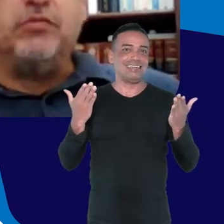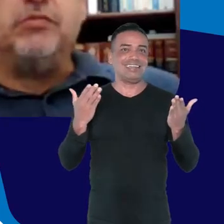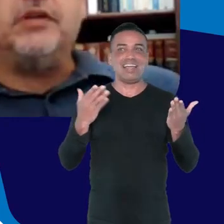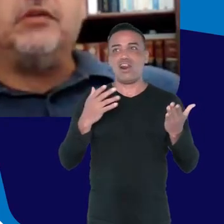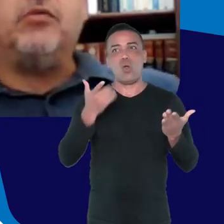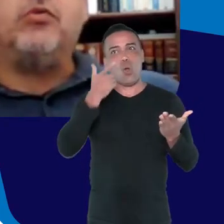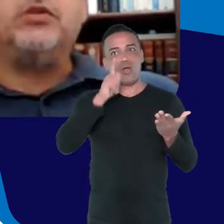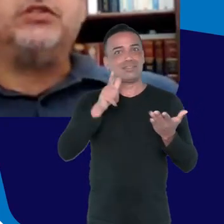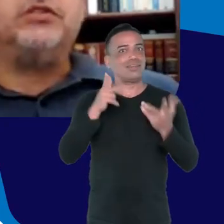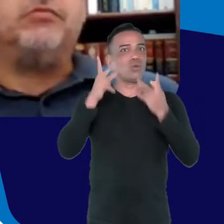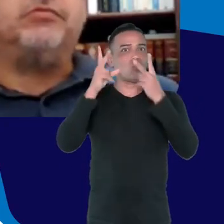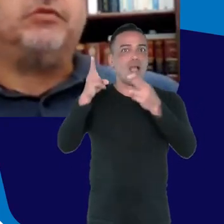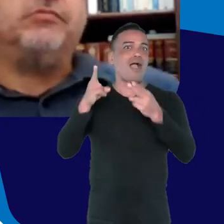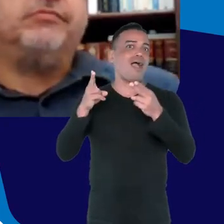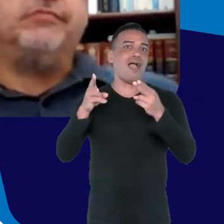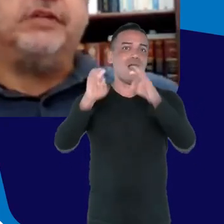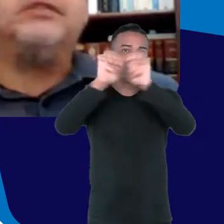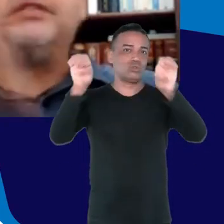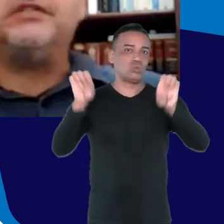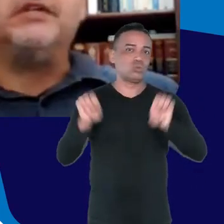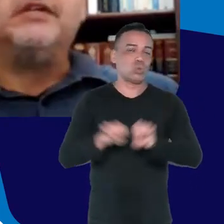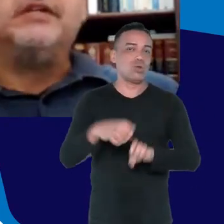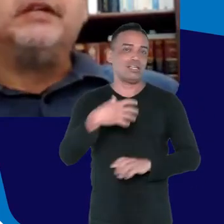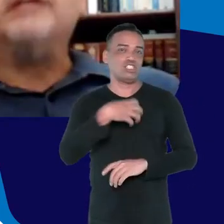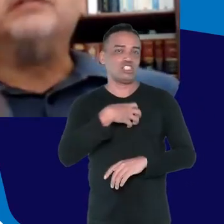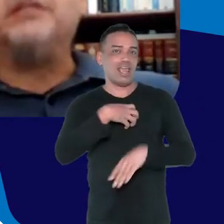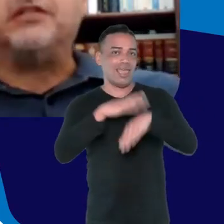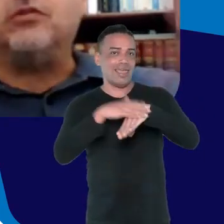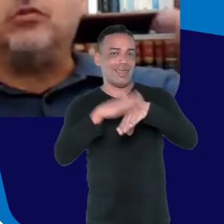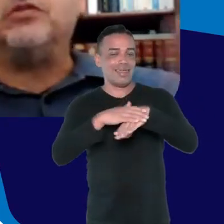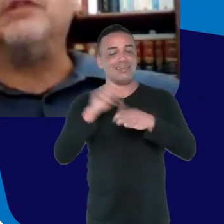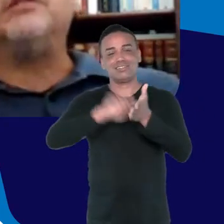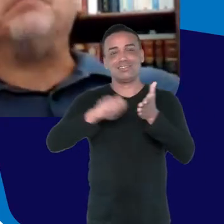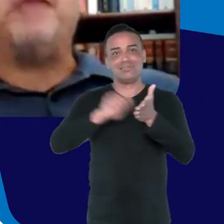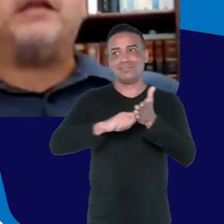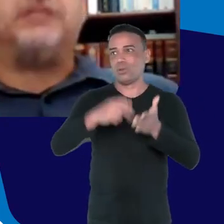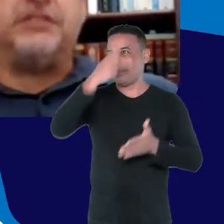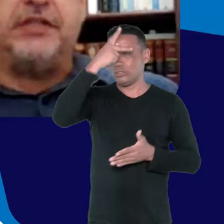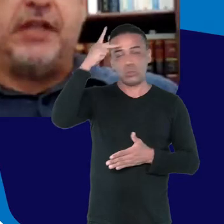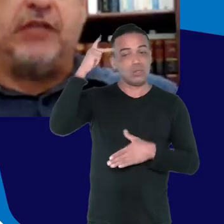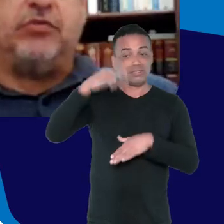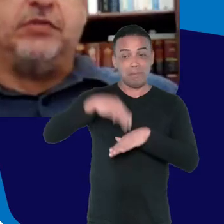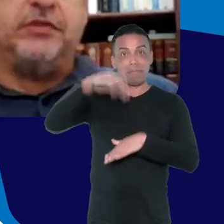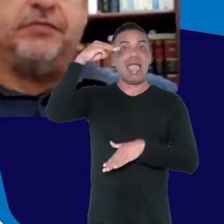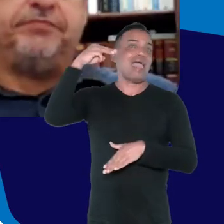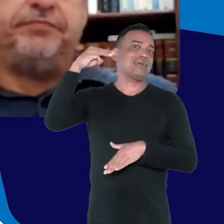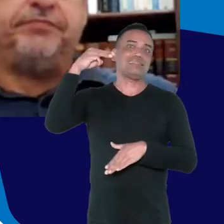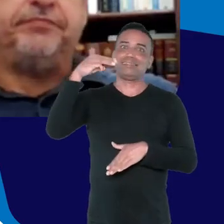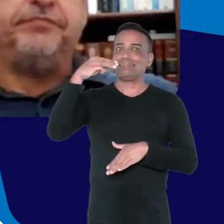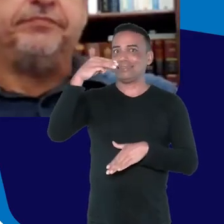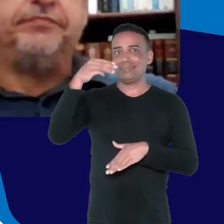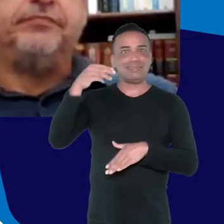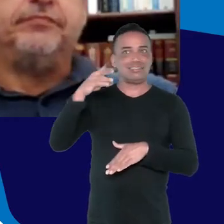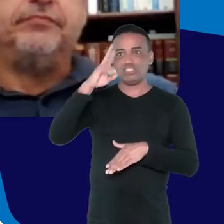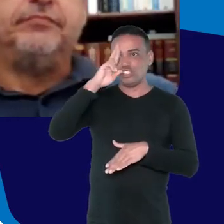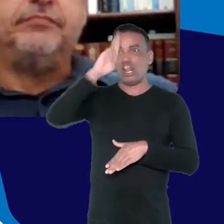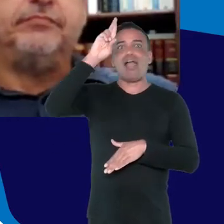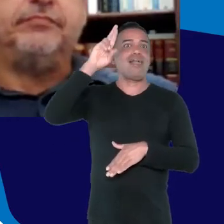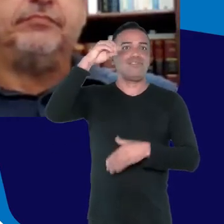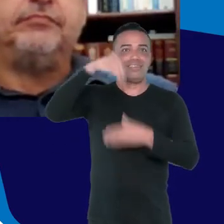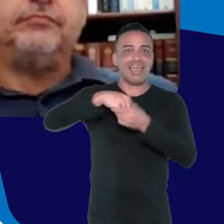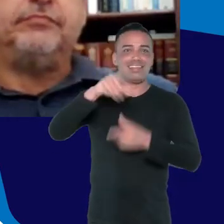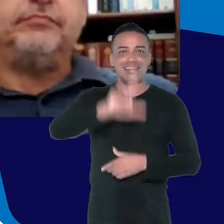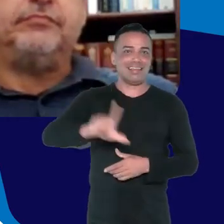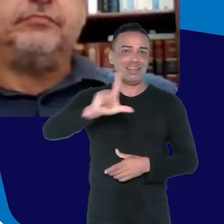inatingível, né, hoje, como são grandes escritores, são grandes mestres da literatura, né? Não, e